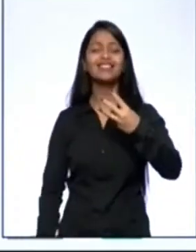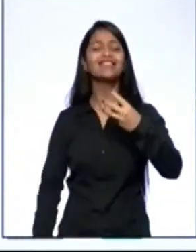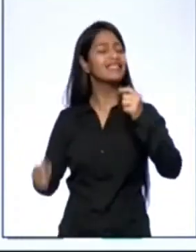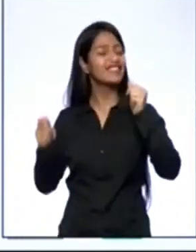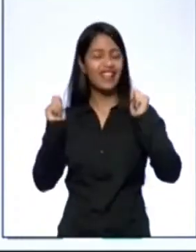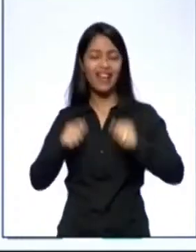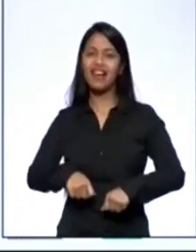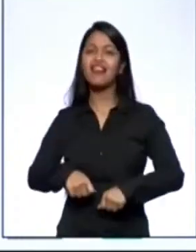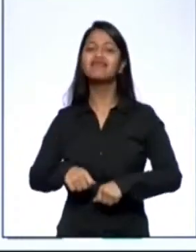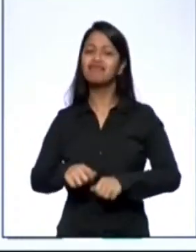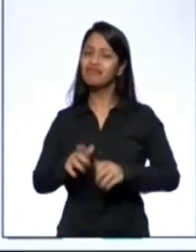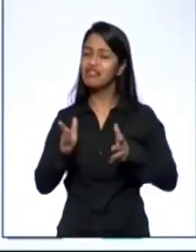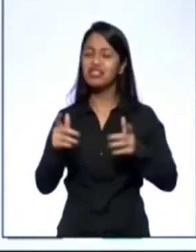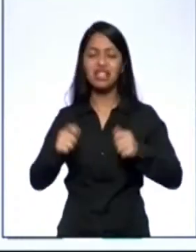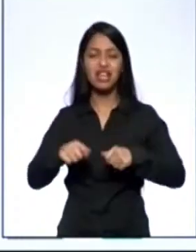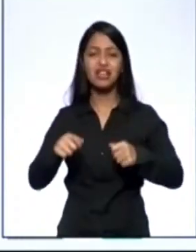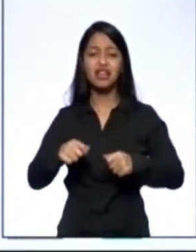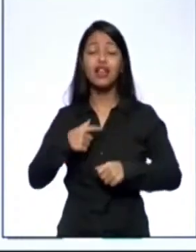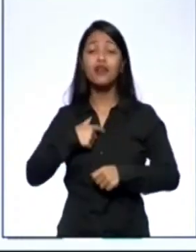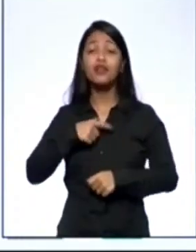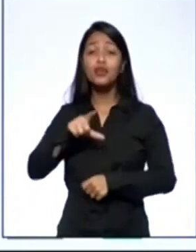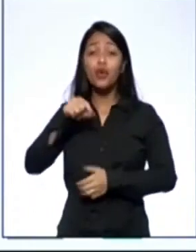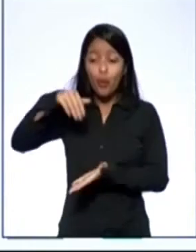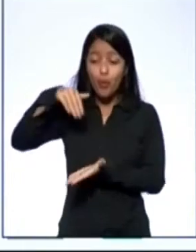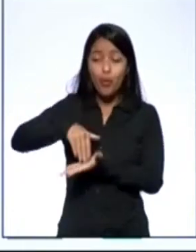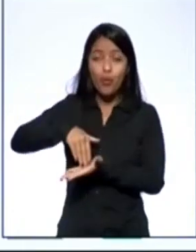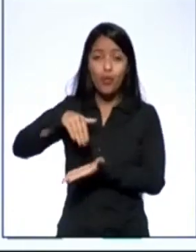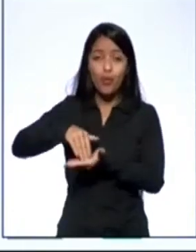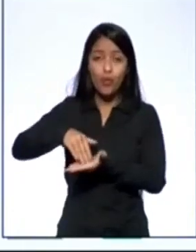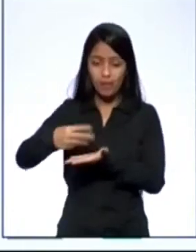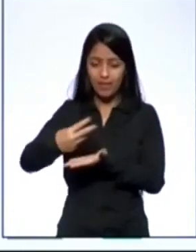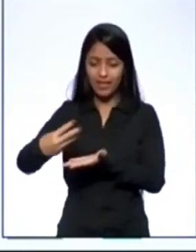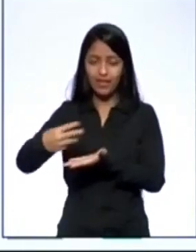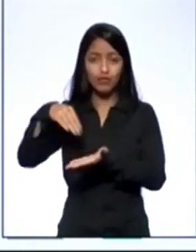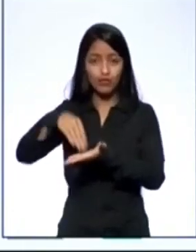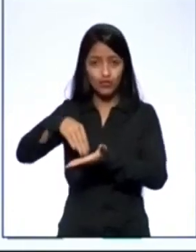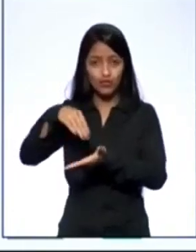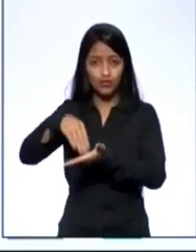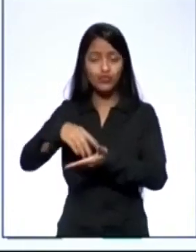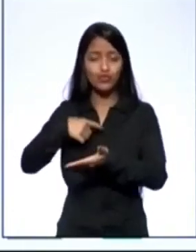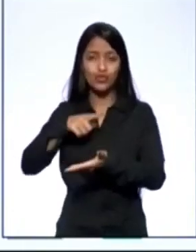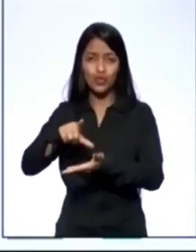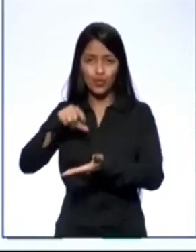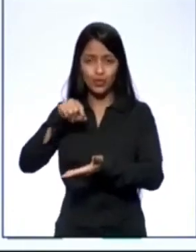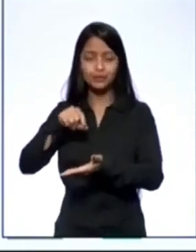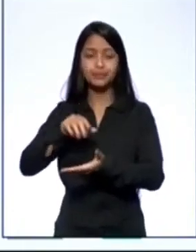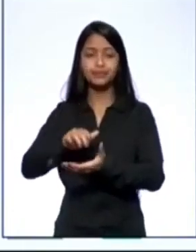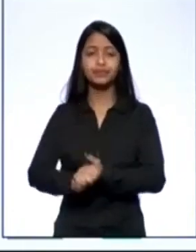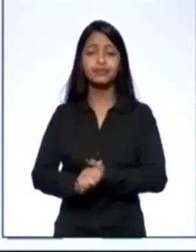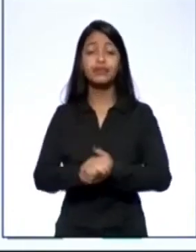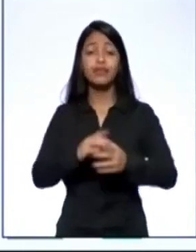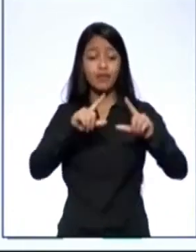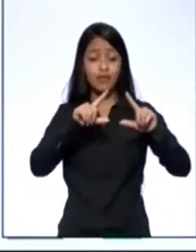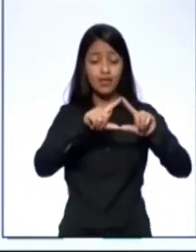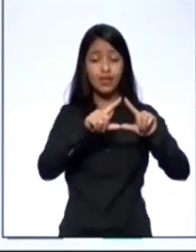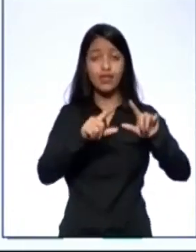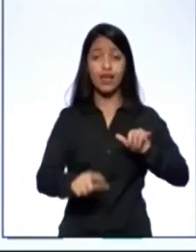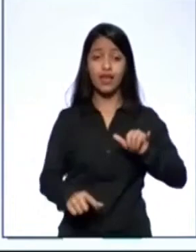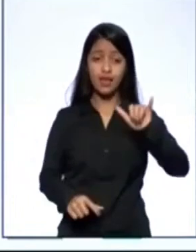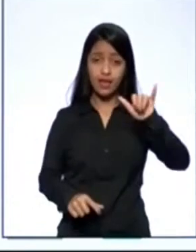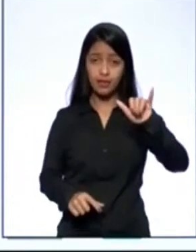o suficiente eu escolhi as três últimas entendeu escolher as três últimas vai delta-y